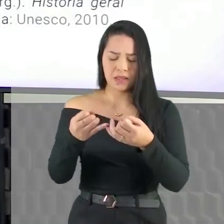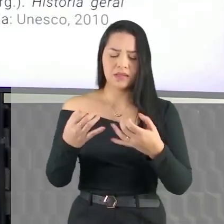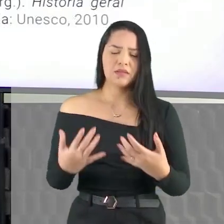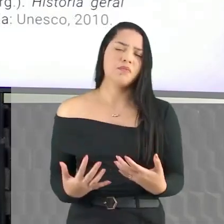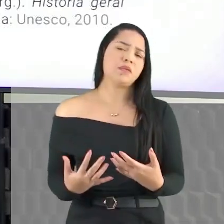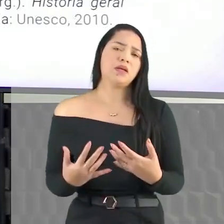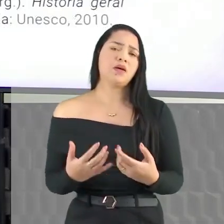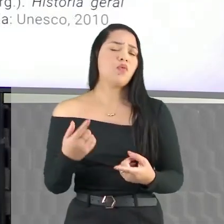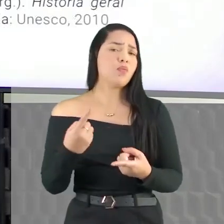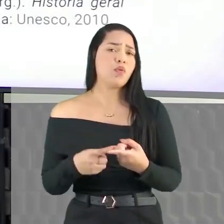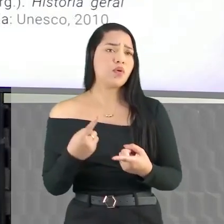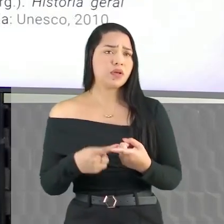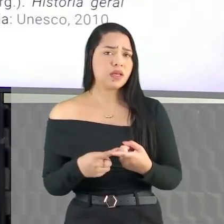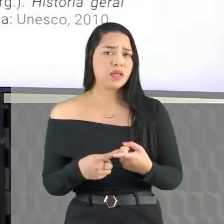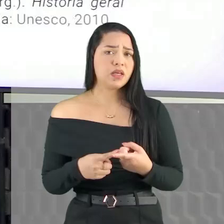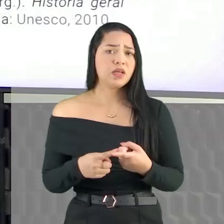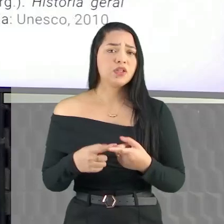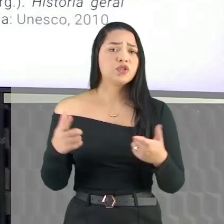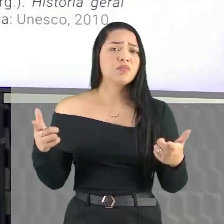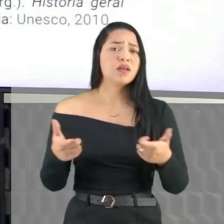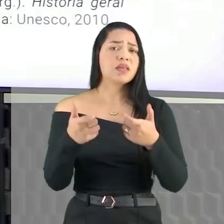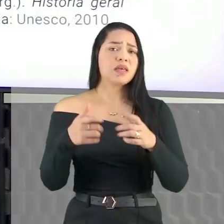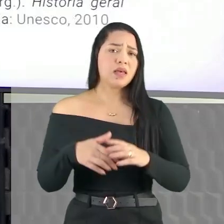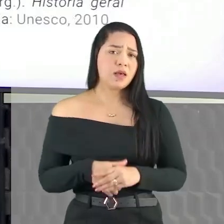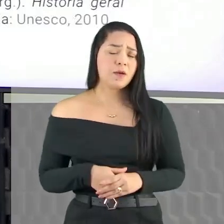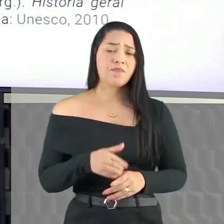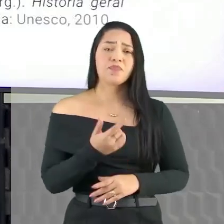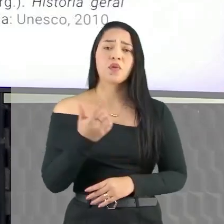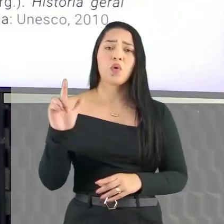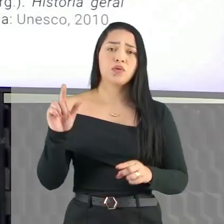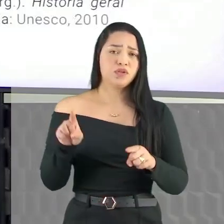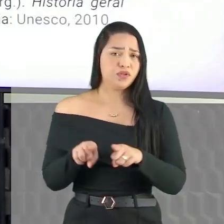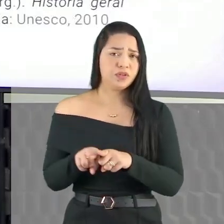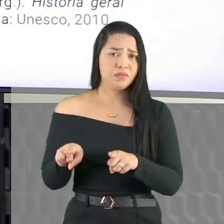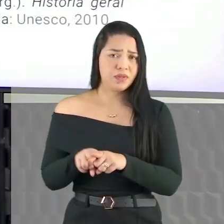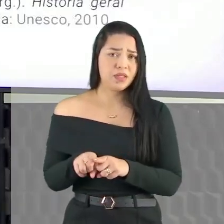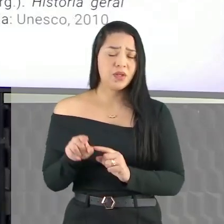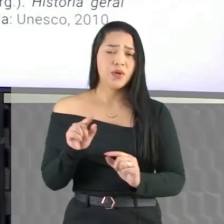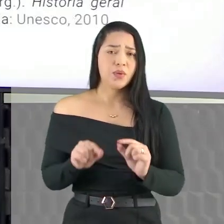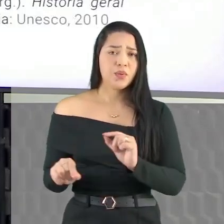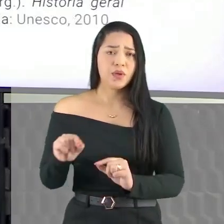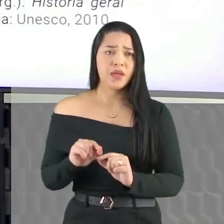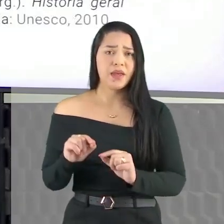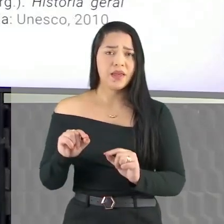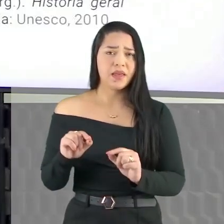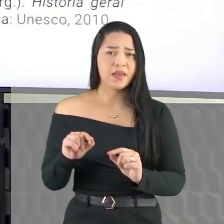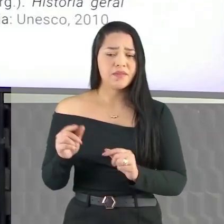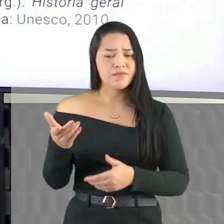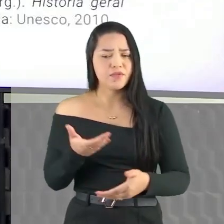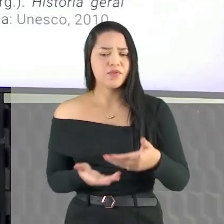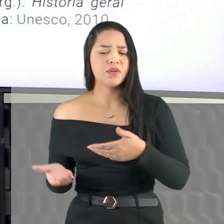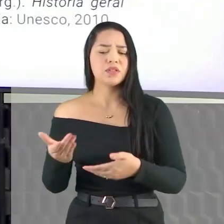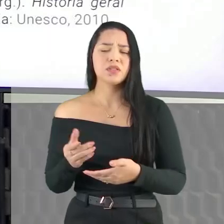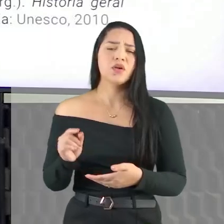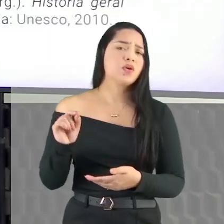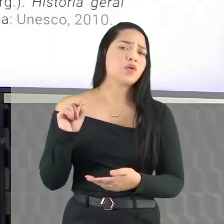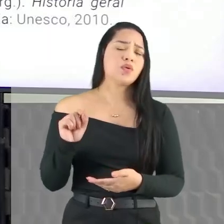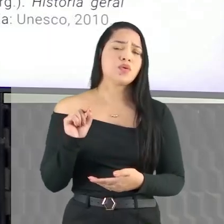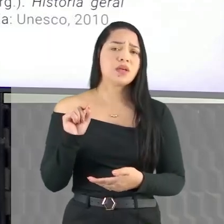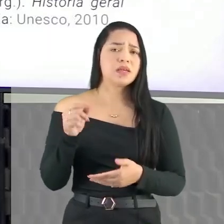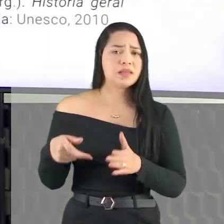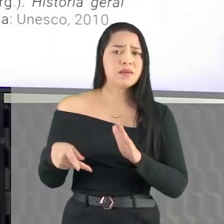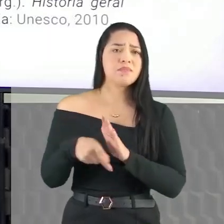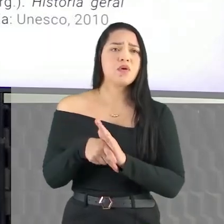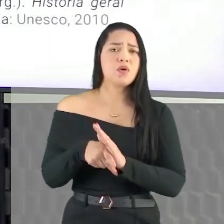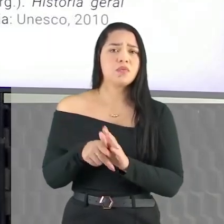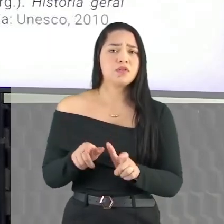explicam o porquê de uma grande guerra. Claro, tem outras questões também que estão envolvidas, né, no sentido da